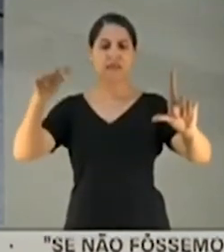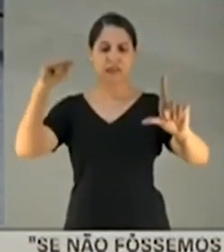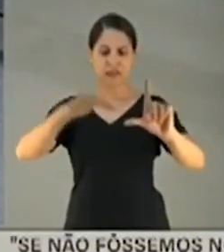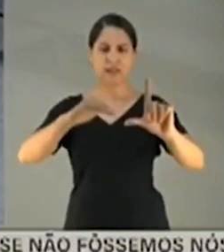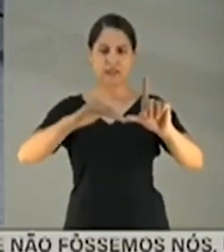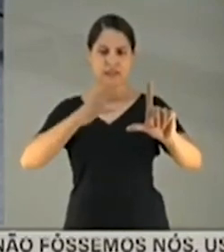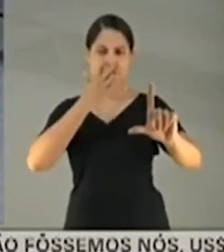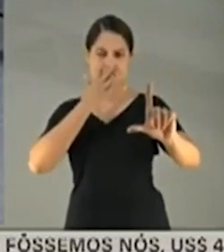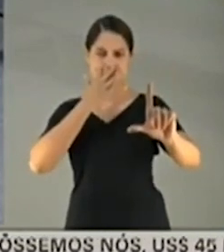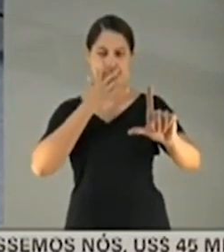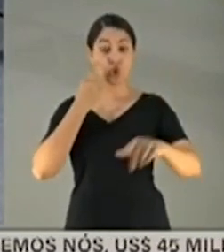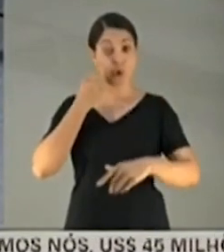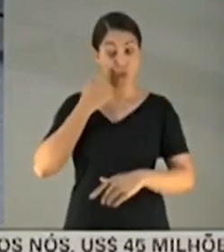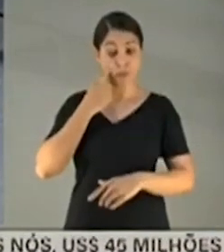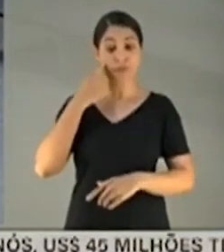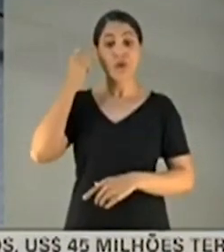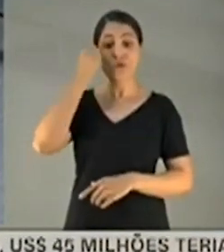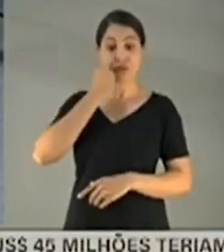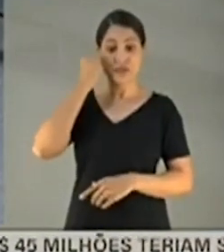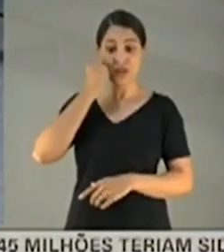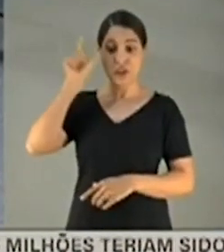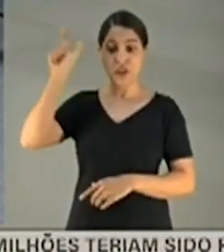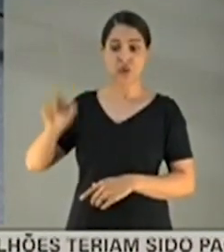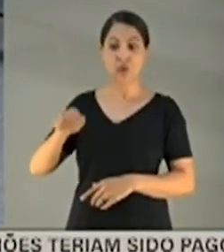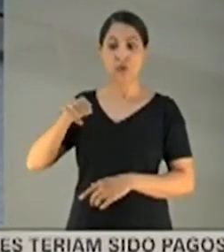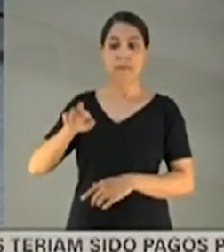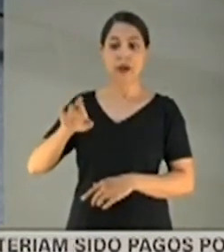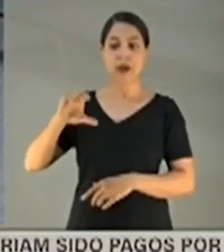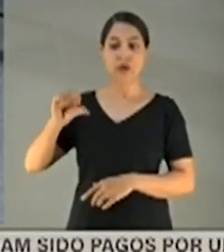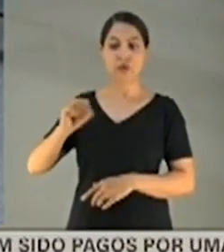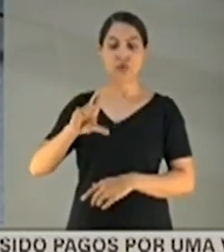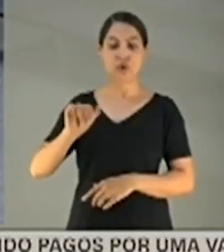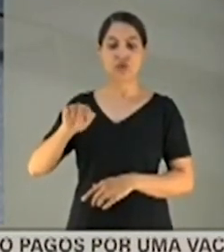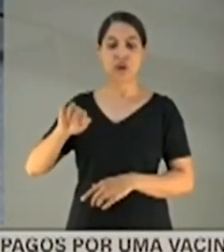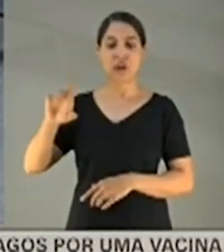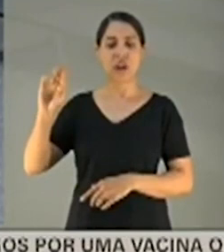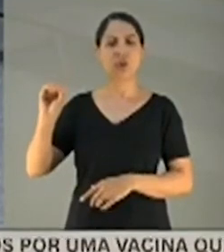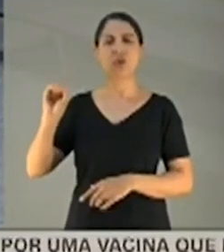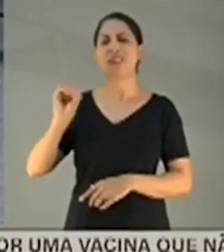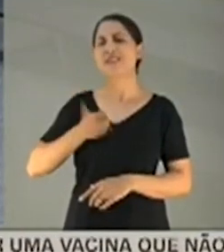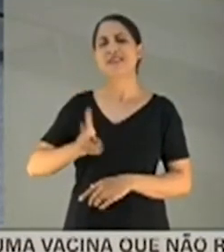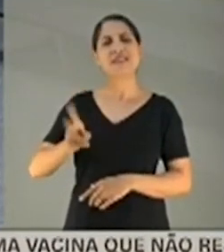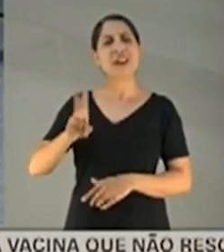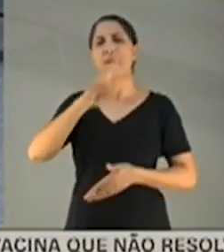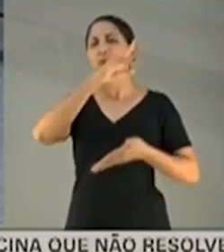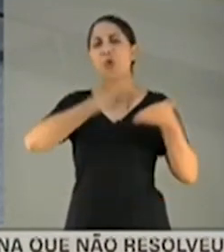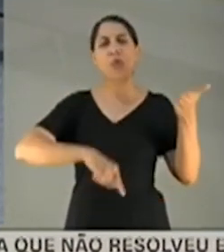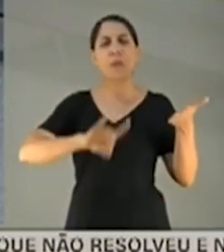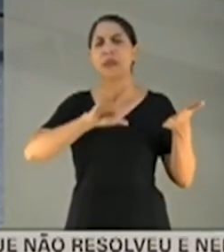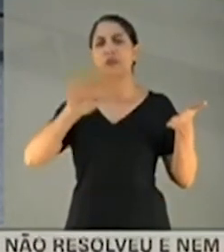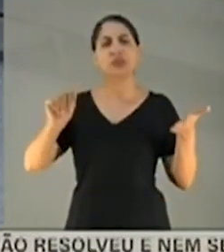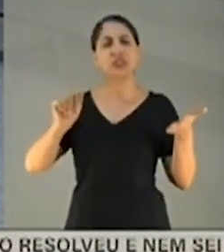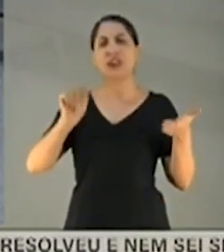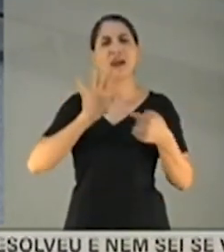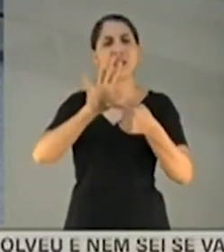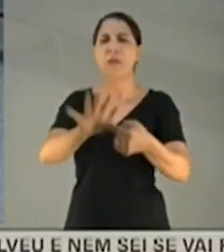Rogério é reincidente em não apresentar as datas dos documentos que ele apresenta.